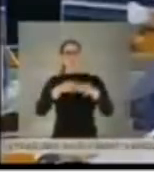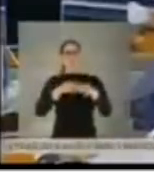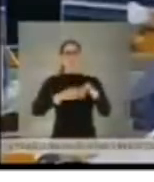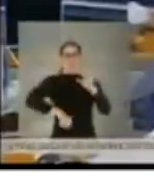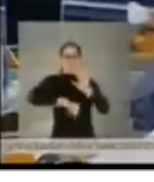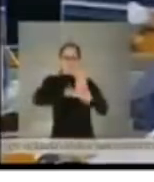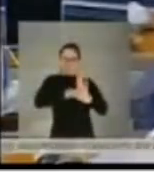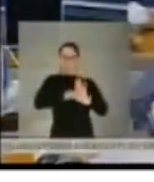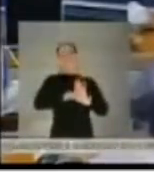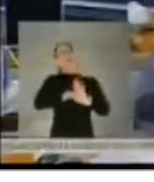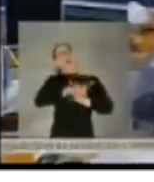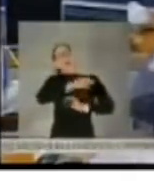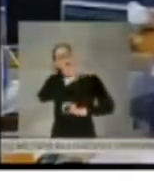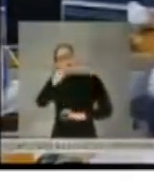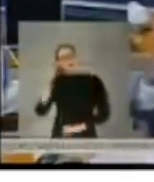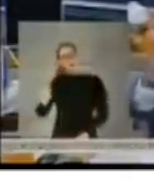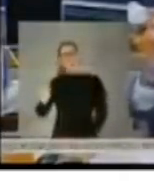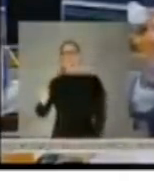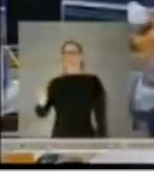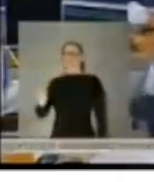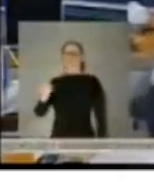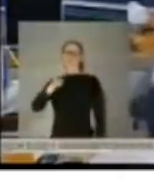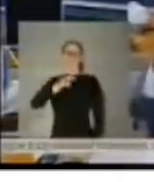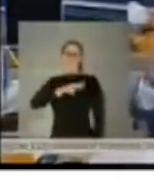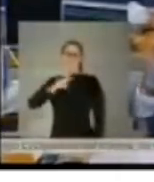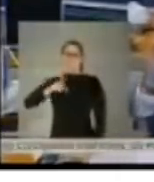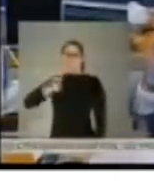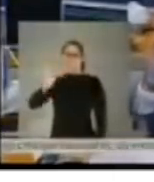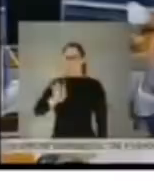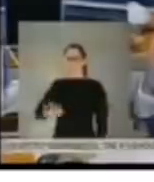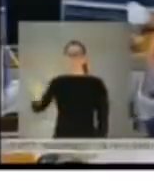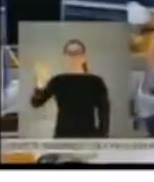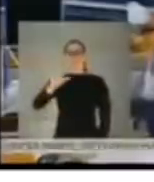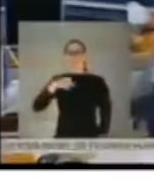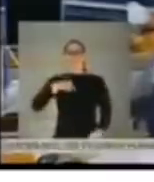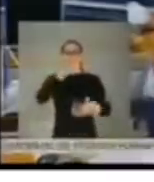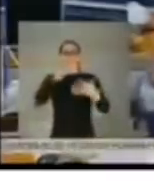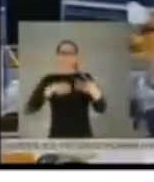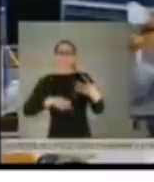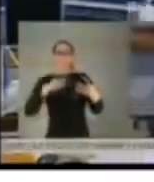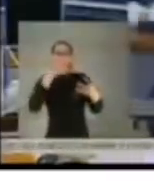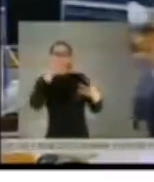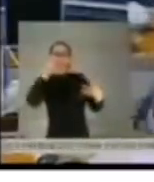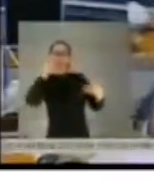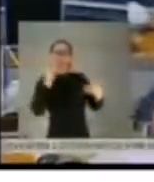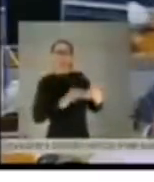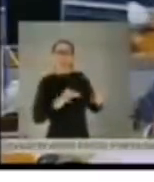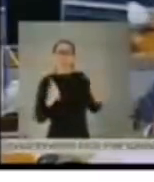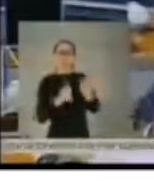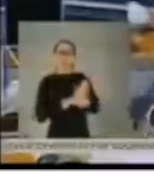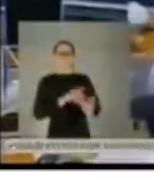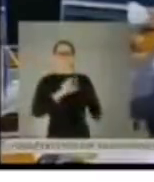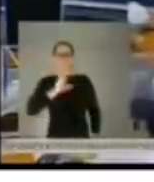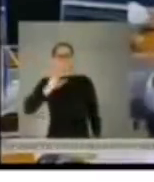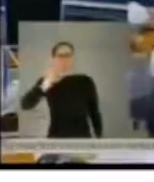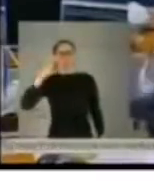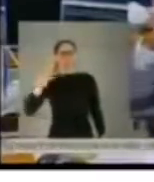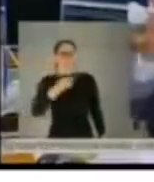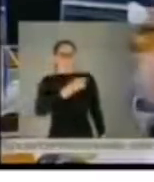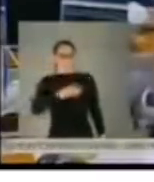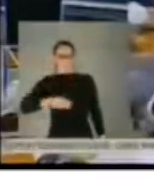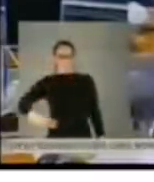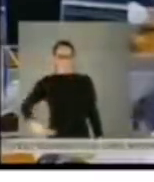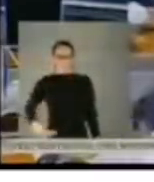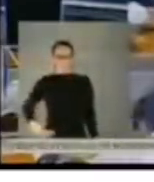Público Federal. E tudo que o senhor está colocando aqui, está ignorando que foi decisão tomada por um ministro do